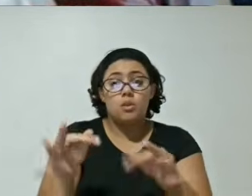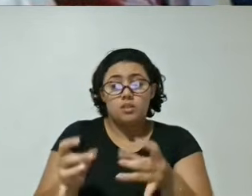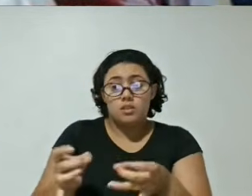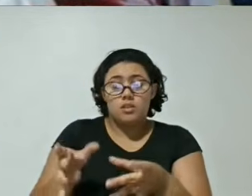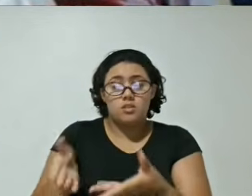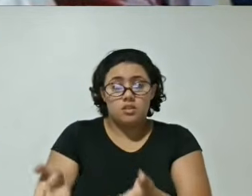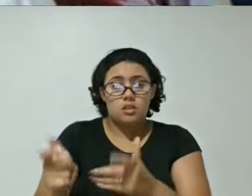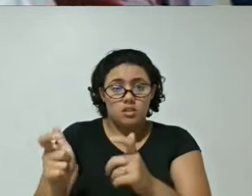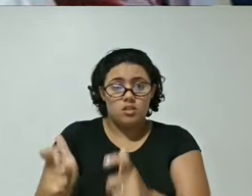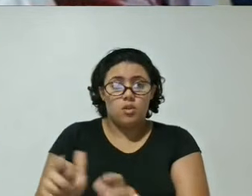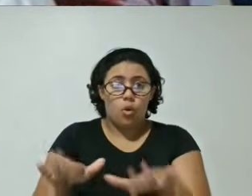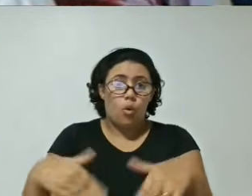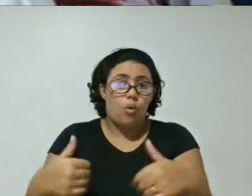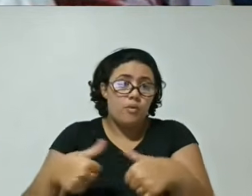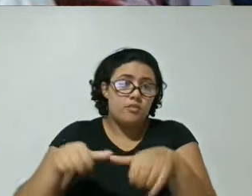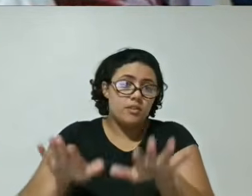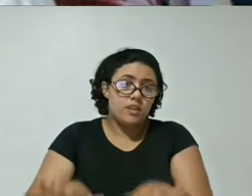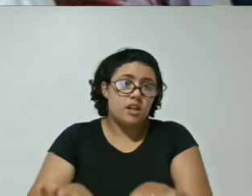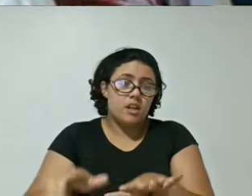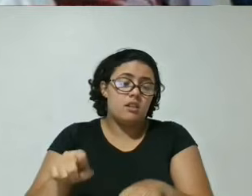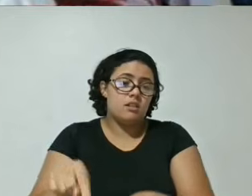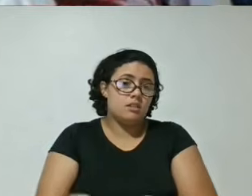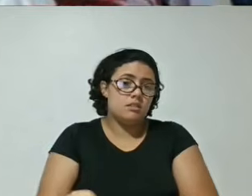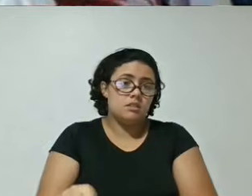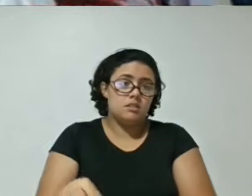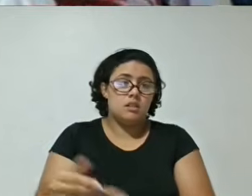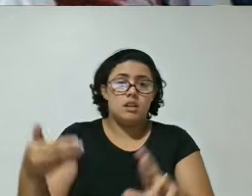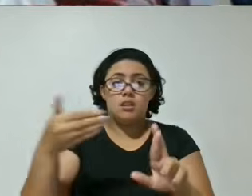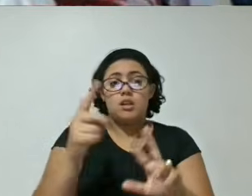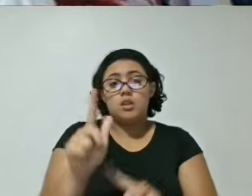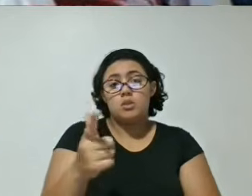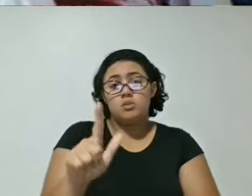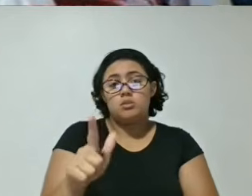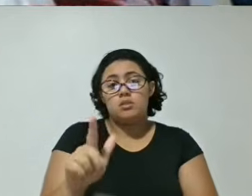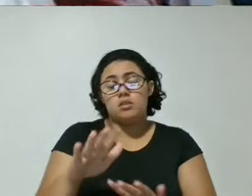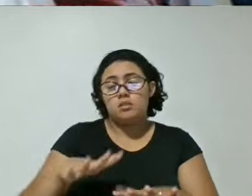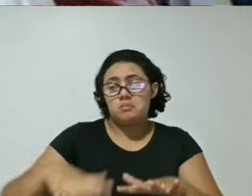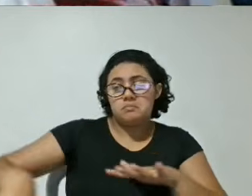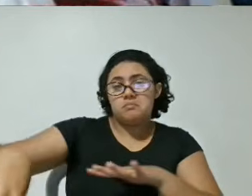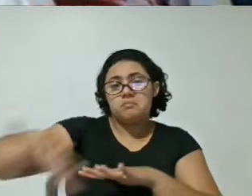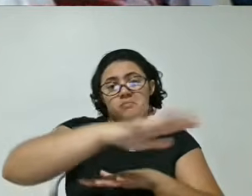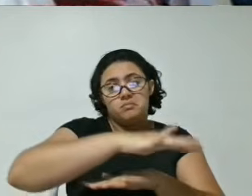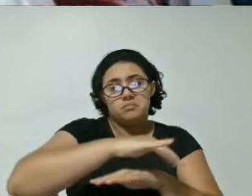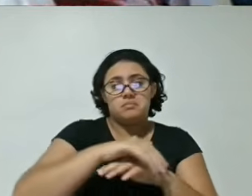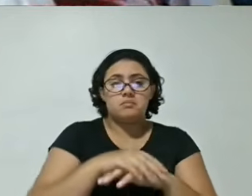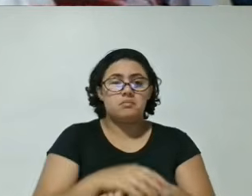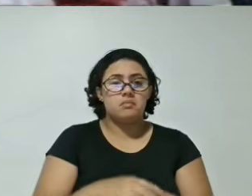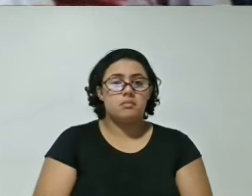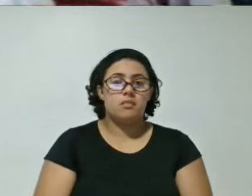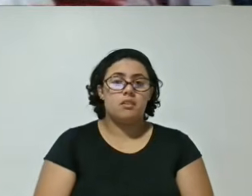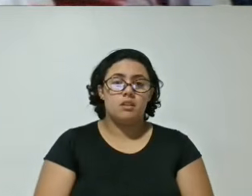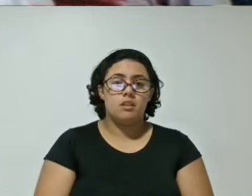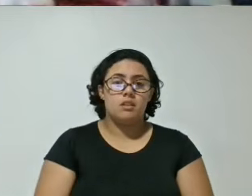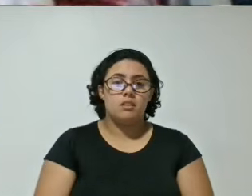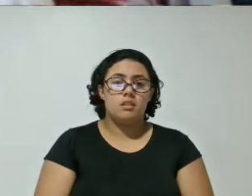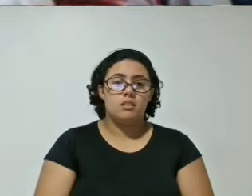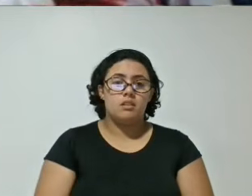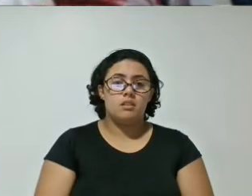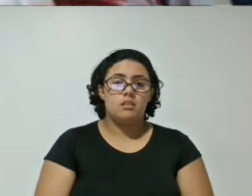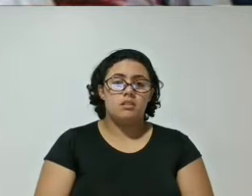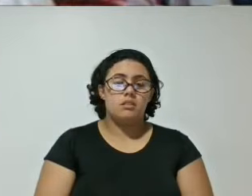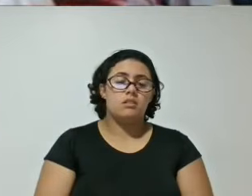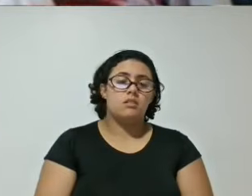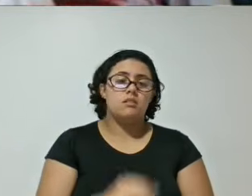de ter ficado ali sem aquelas referências do entorno, e acabaram falecendo de tristeza, assim. A